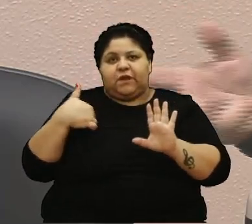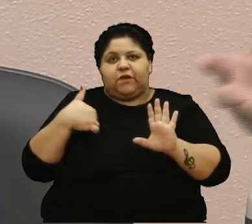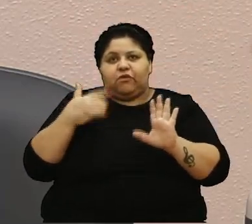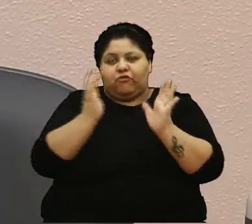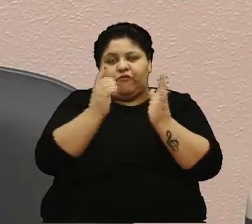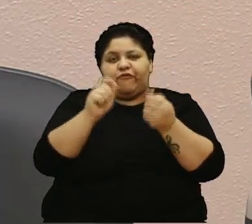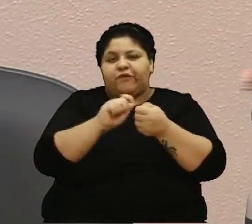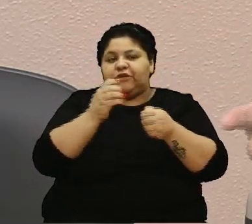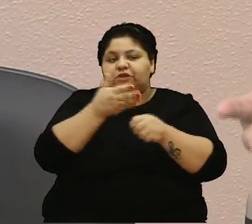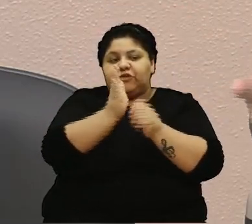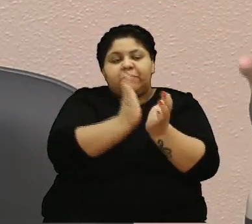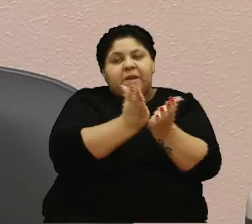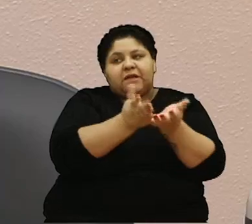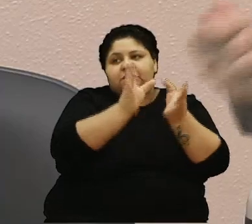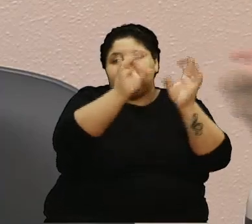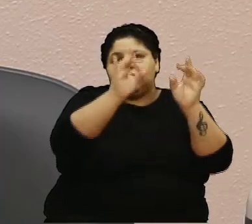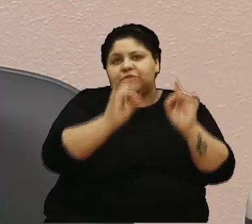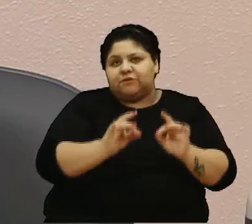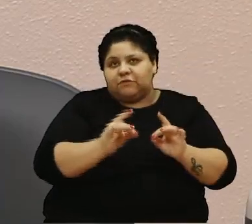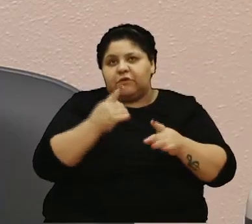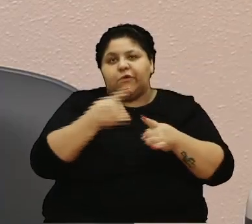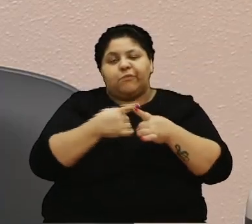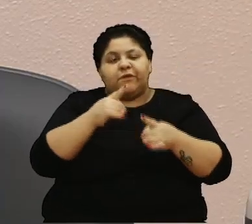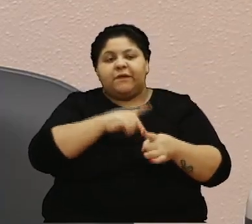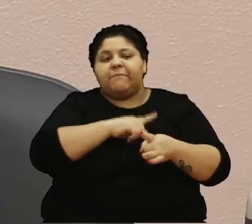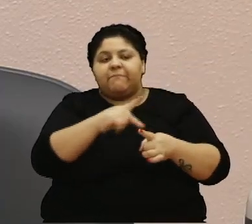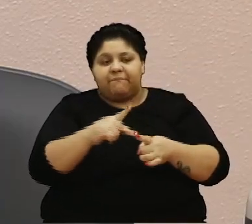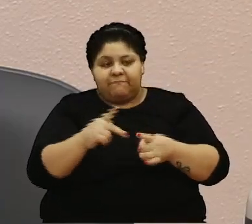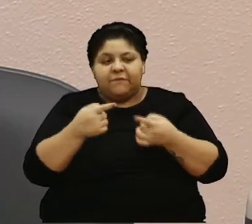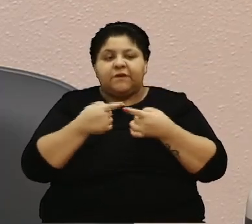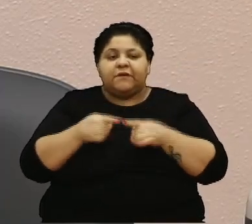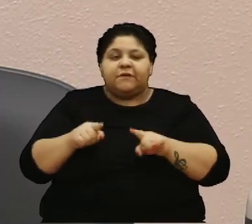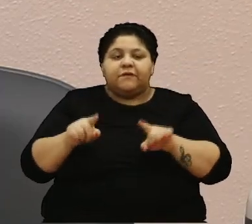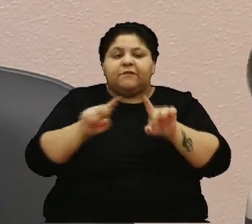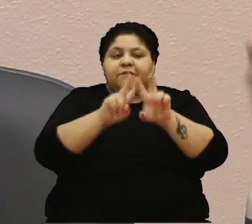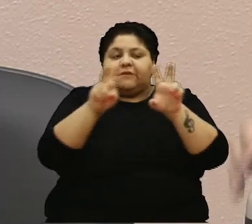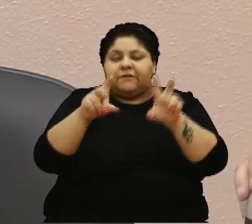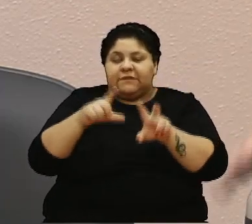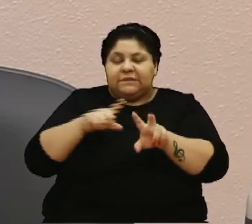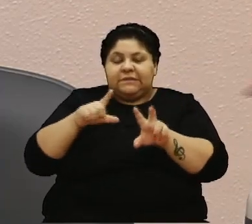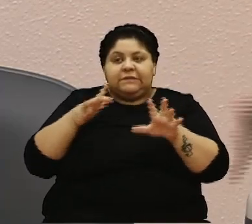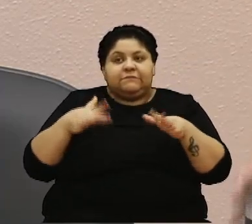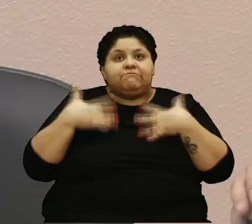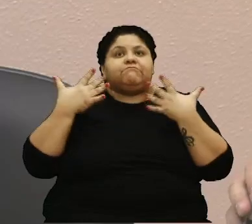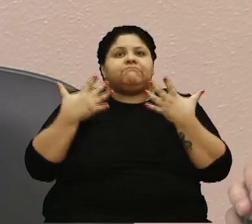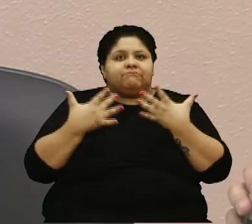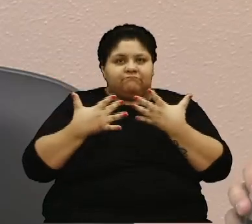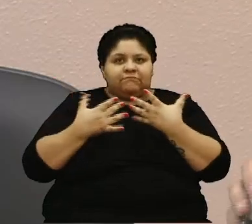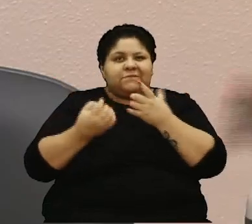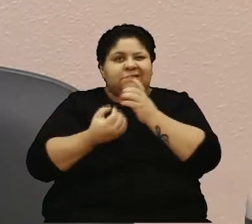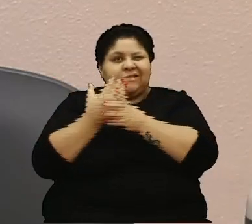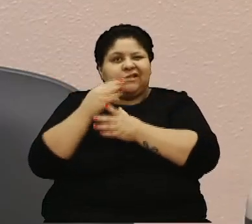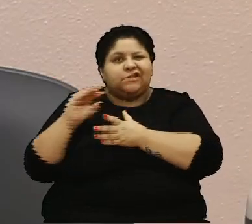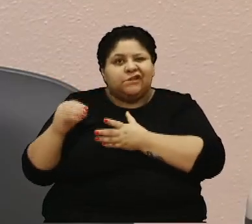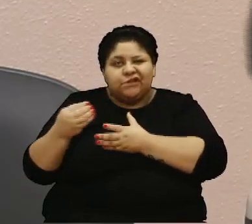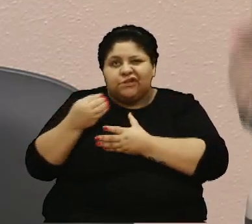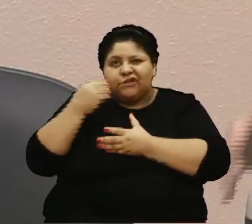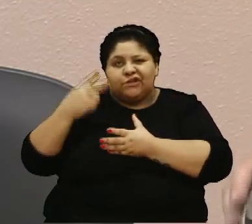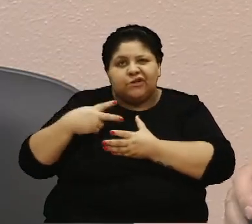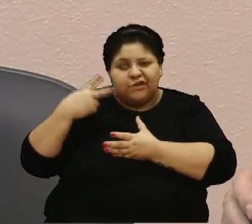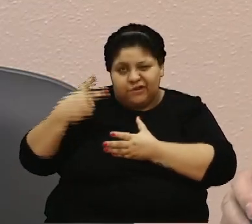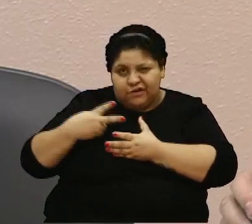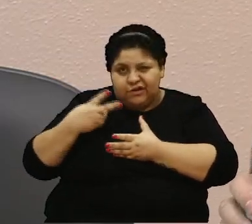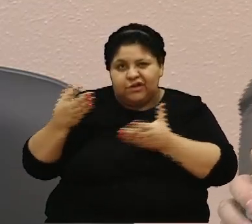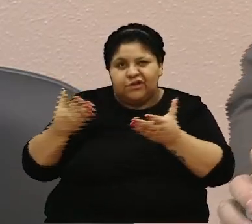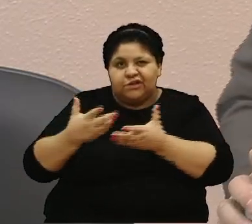comissão específica em razão de estar na presidência, mas esse tema tem me despertado, enfim, aí surgiu essa possibilidade. O vereador Frisso